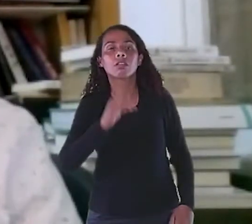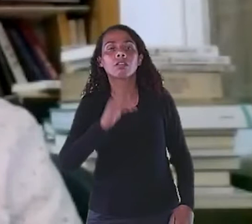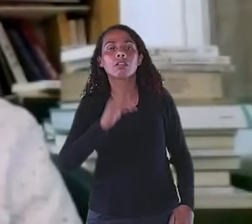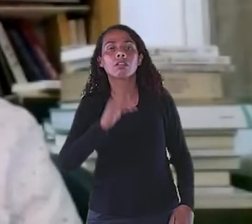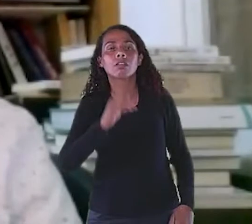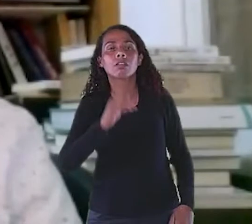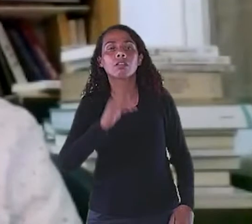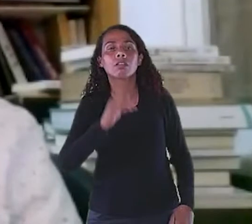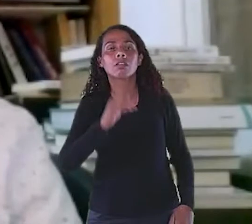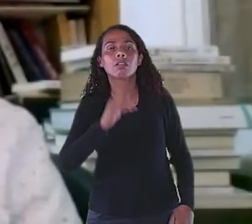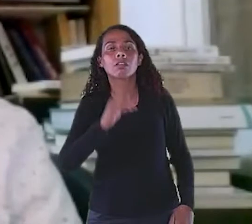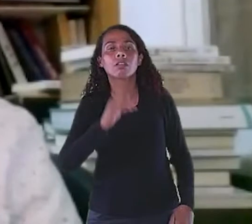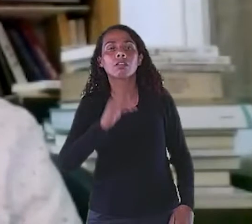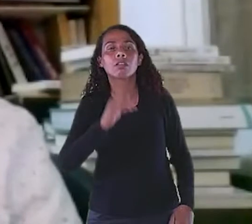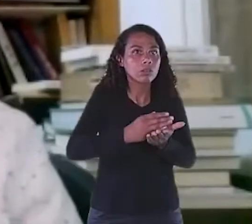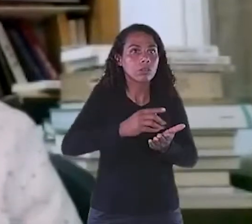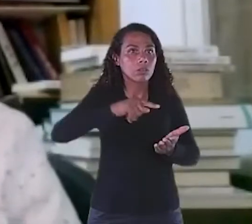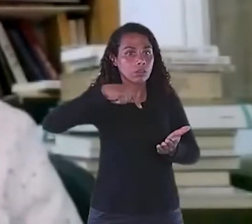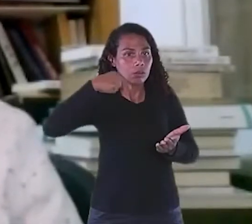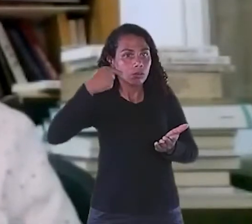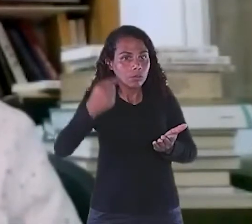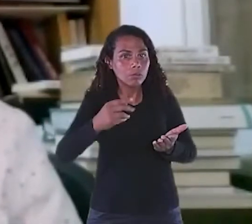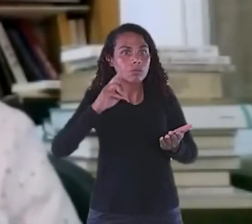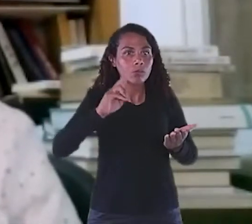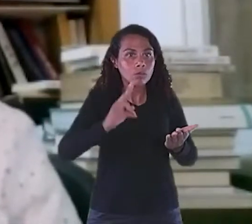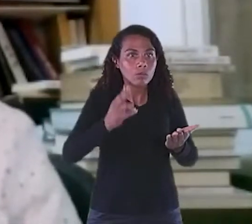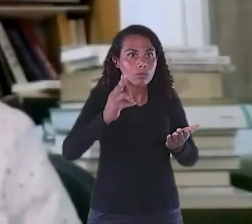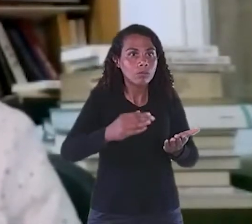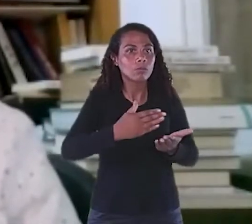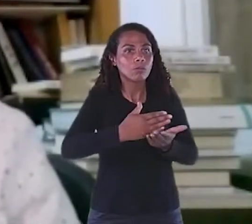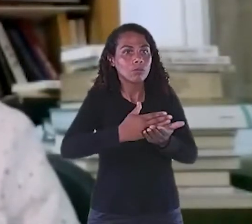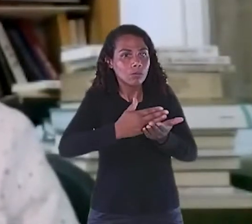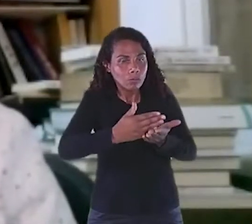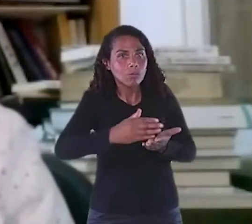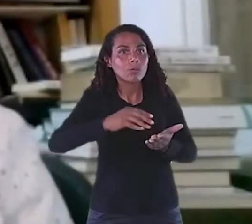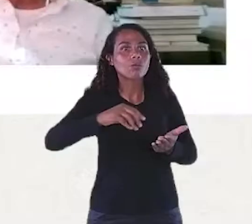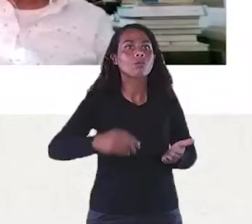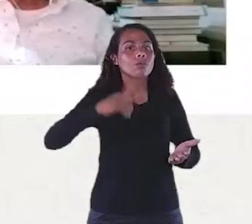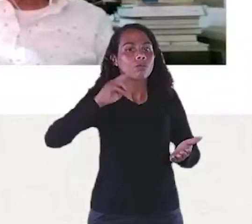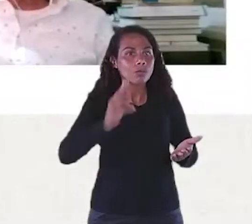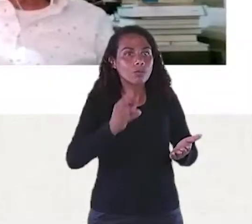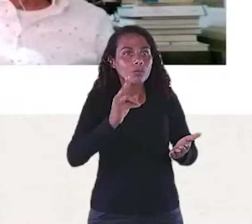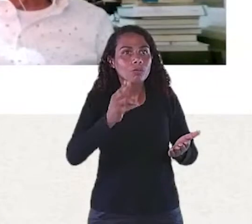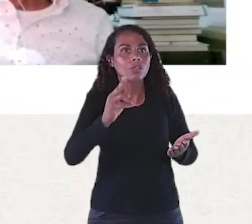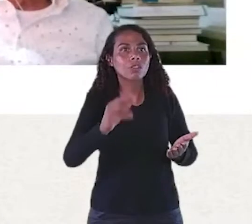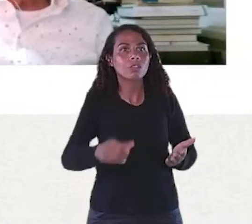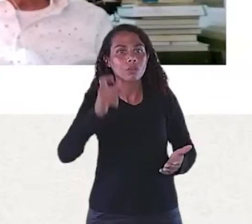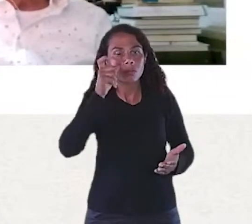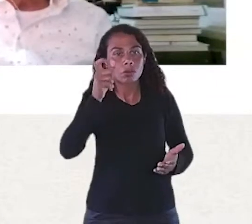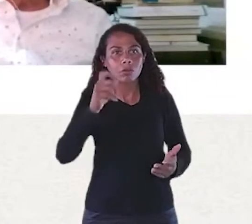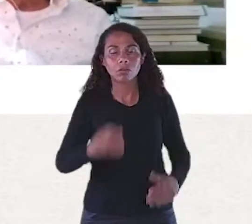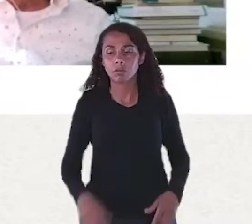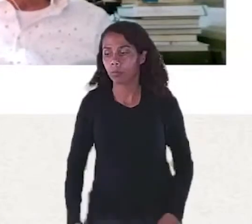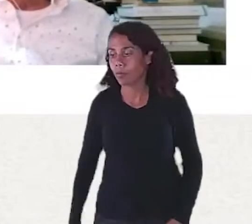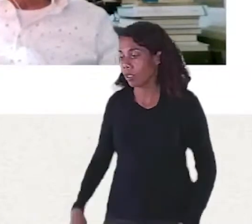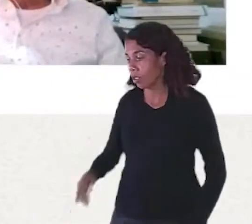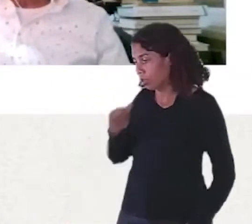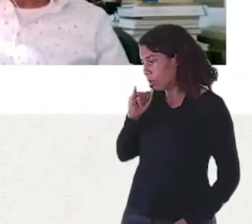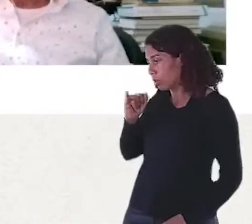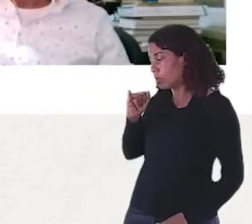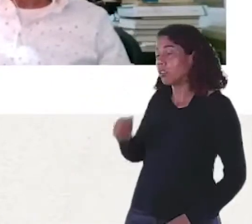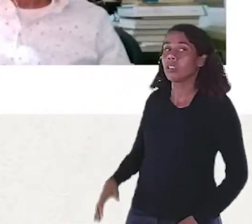igual a ela, mas uma outra, um outro tipo de experiência de leitura. Uma coisa meio musical, né? Como se estivesse fazendo uma trilha, né?